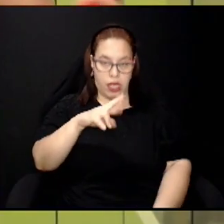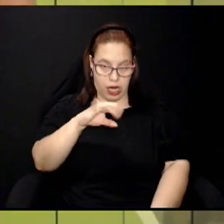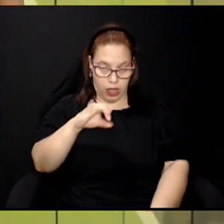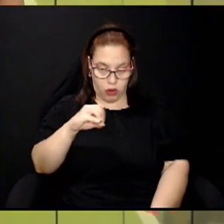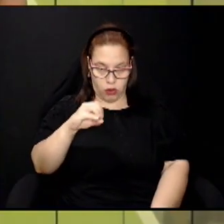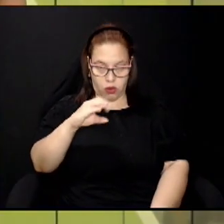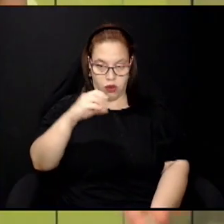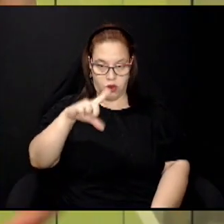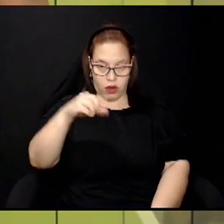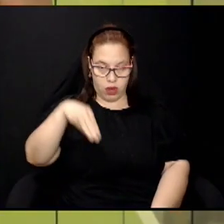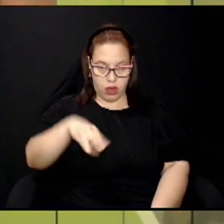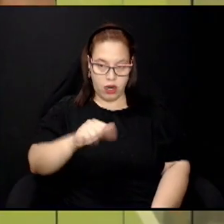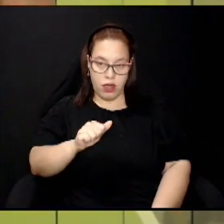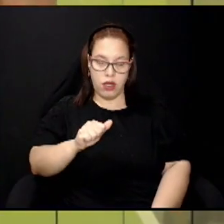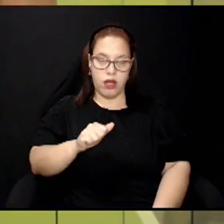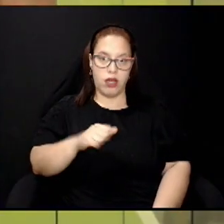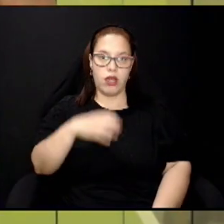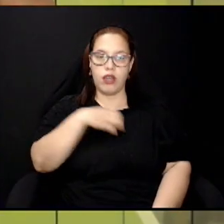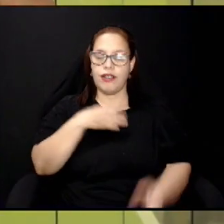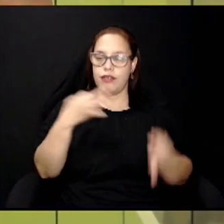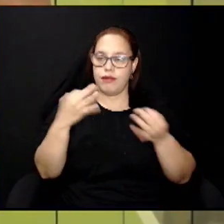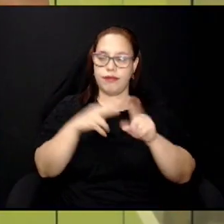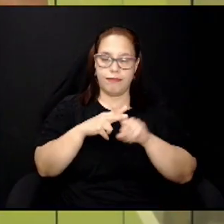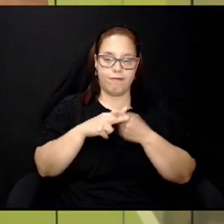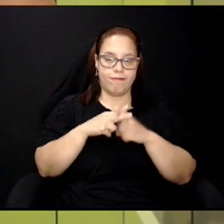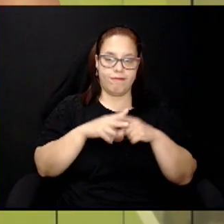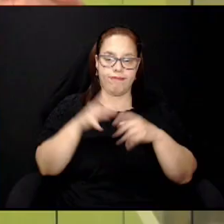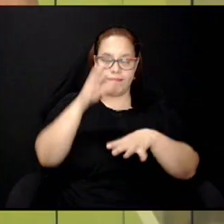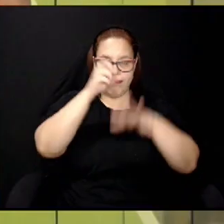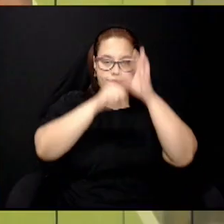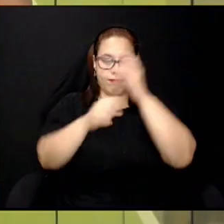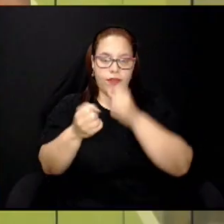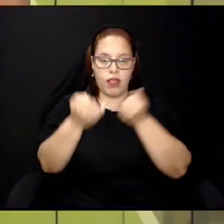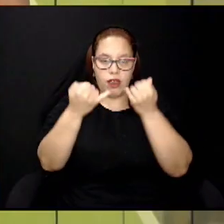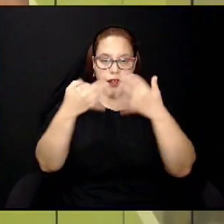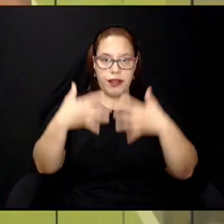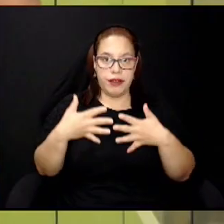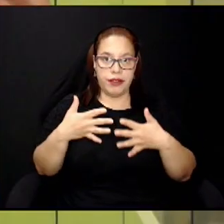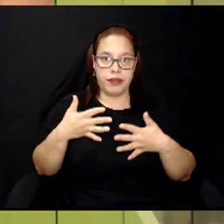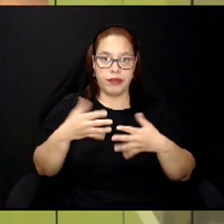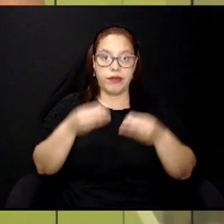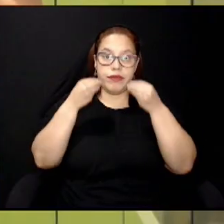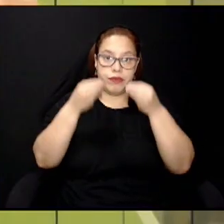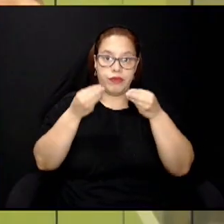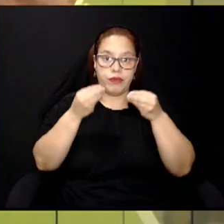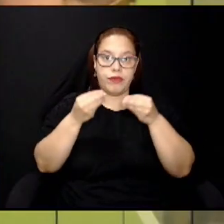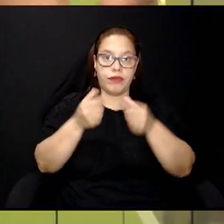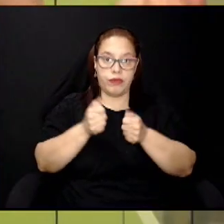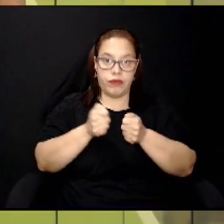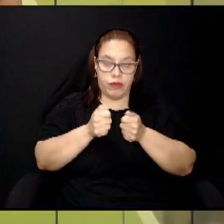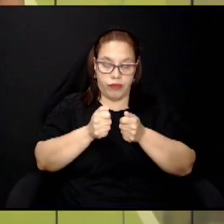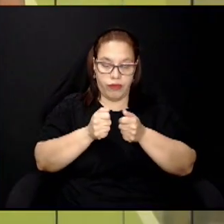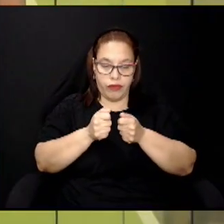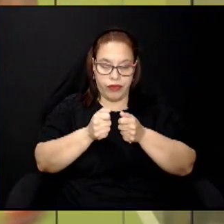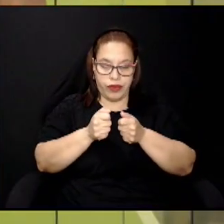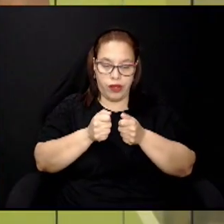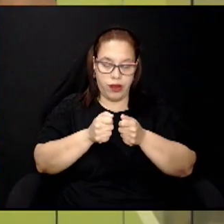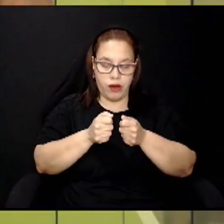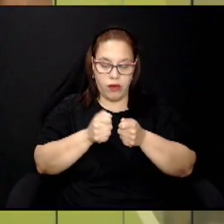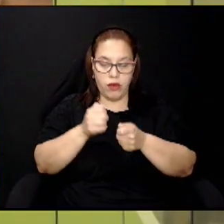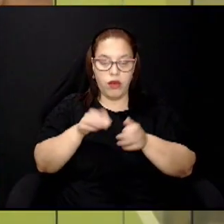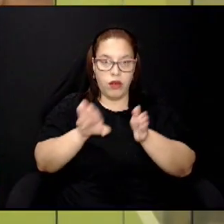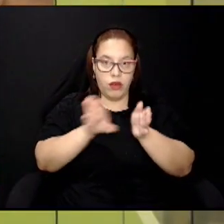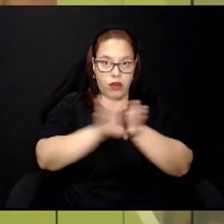ferramenta sensacional de aprendizado. E quem vai explicar para a gente como funcionam esses jogos, para que a gente entre também no clima,